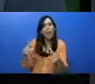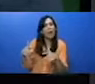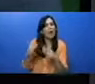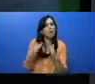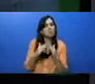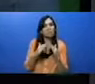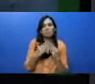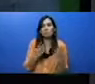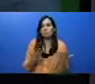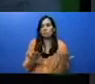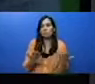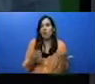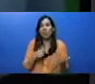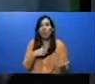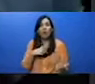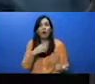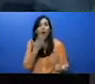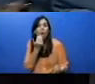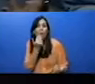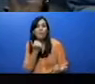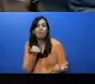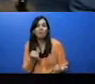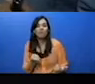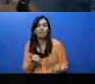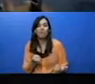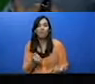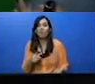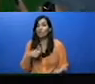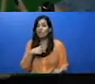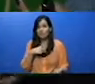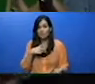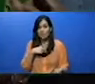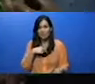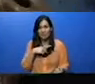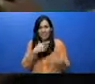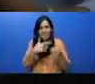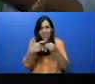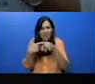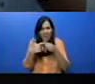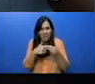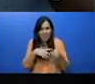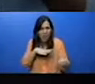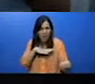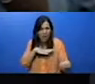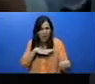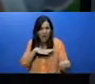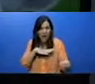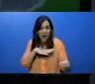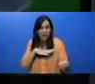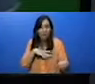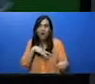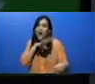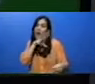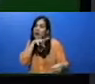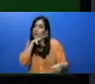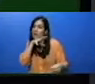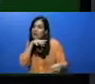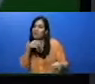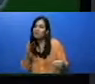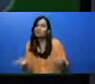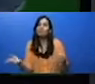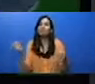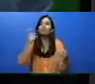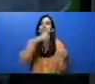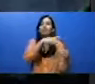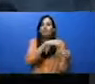se tiver uma área urbana próxima, muitos vão para a área urbana. Lembra que nós falamos que animais morrem